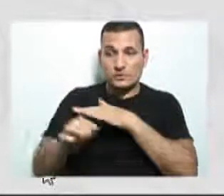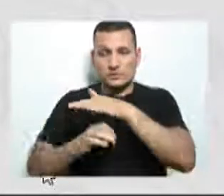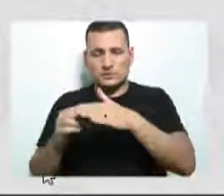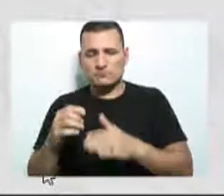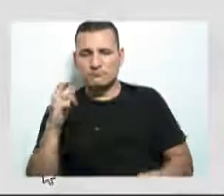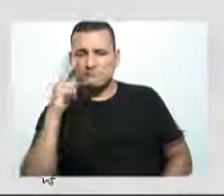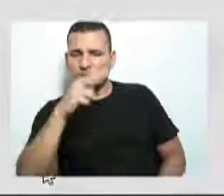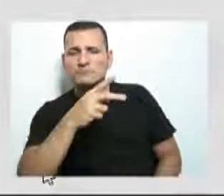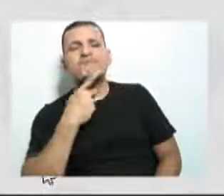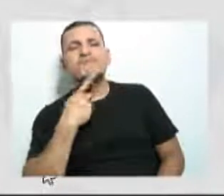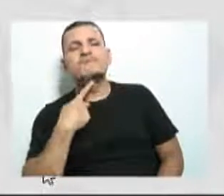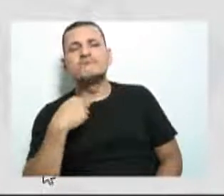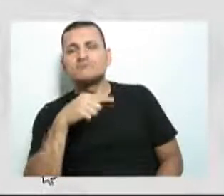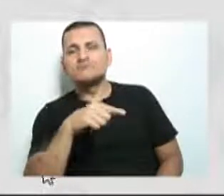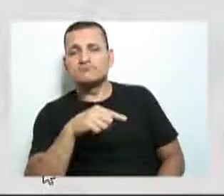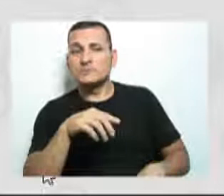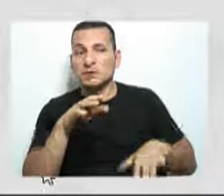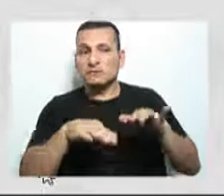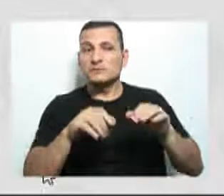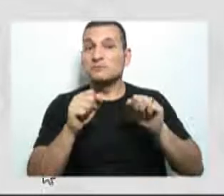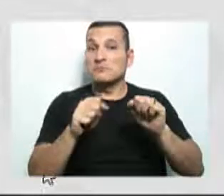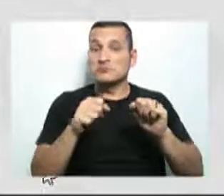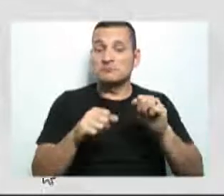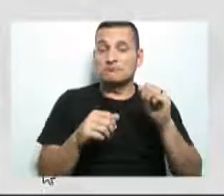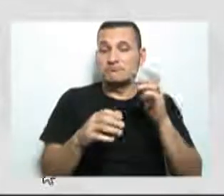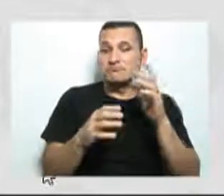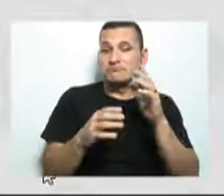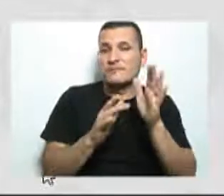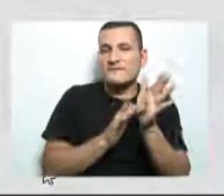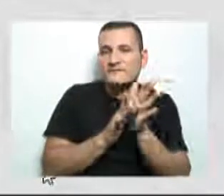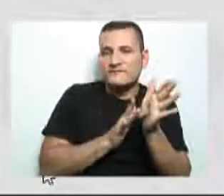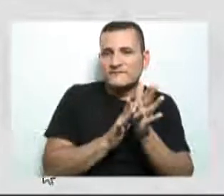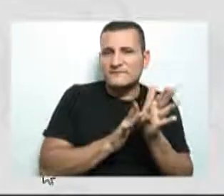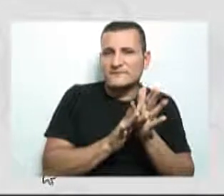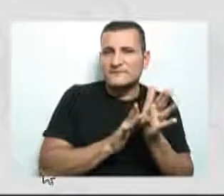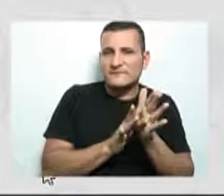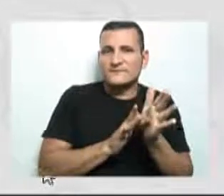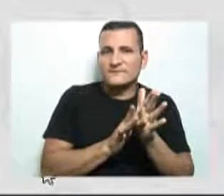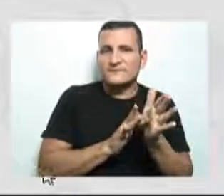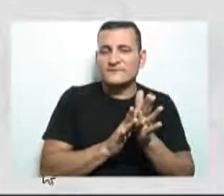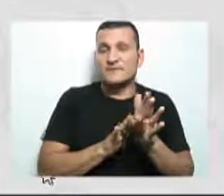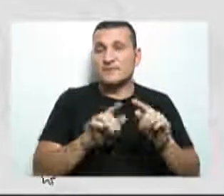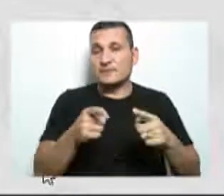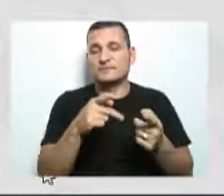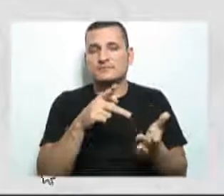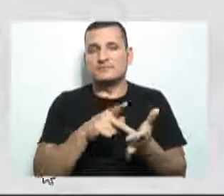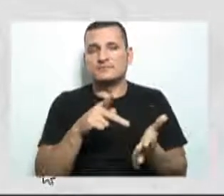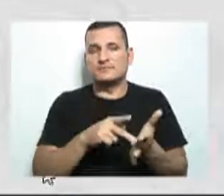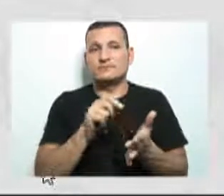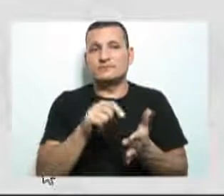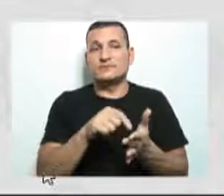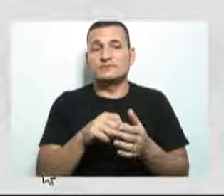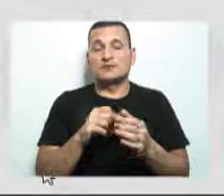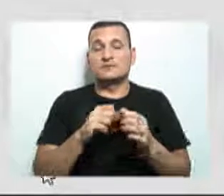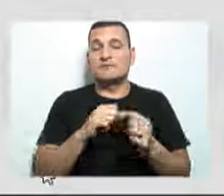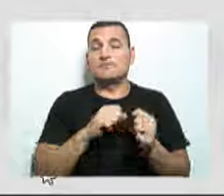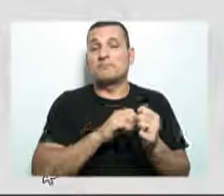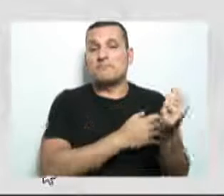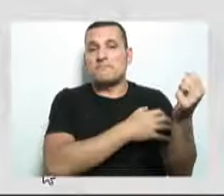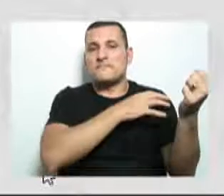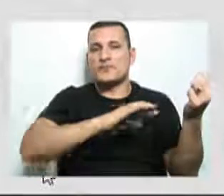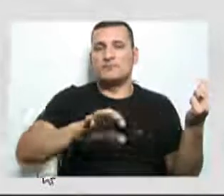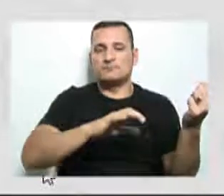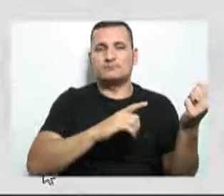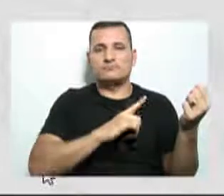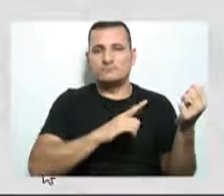vezes pode parecer realmente um blefe. Ela está seguindo o que você quer, mas na verdade ela está realmente empoderada. Como assim, professor?